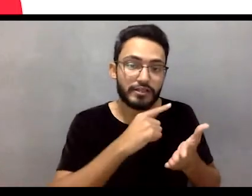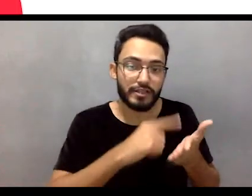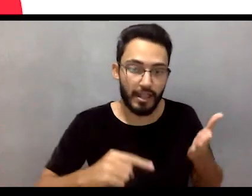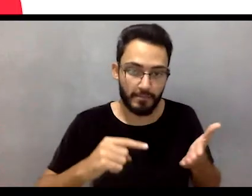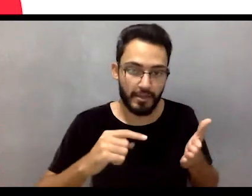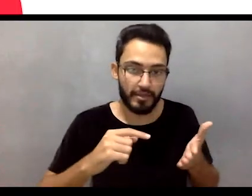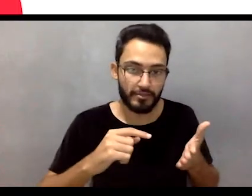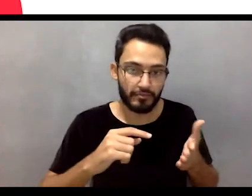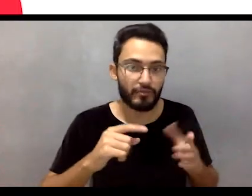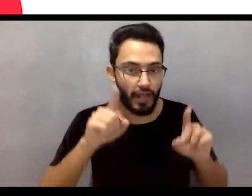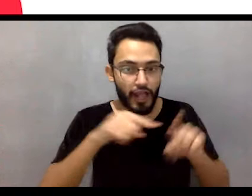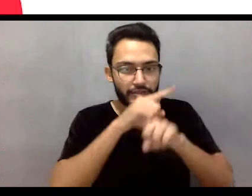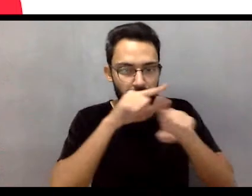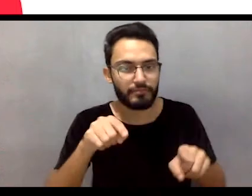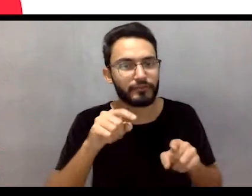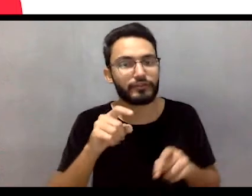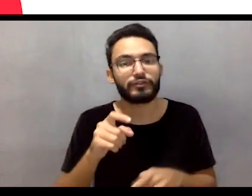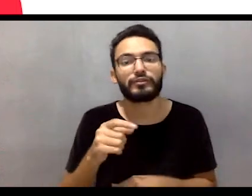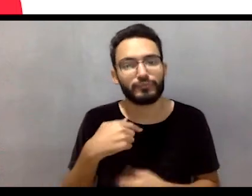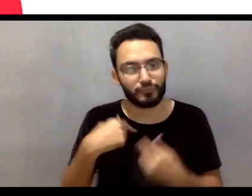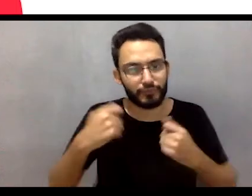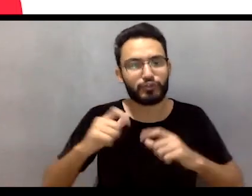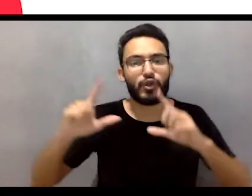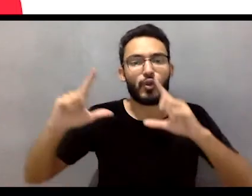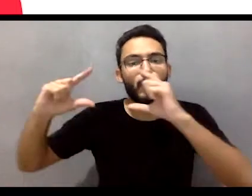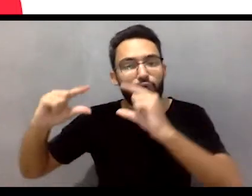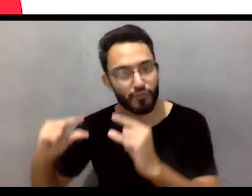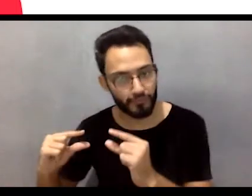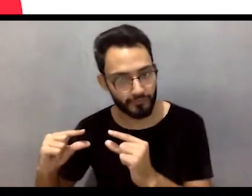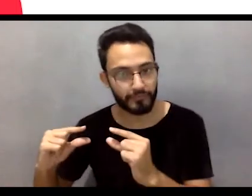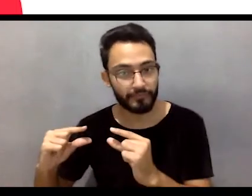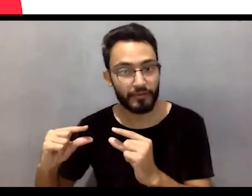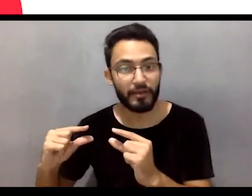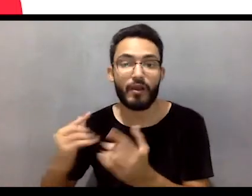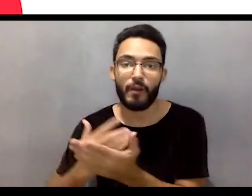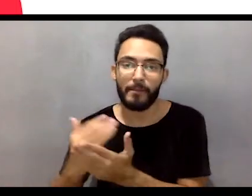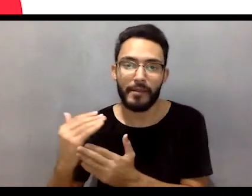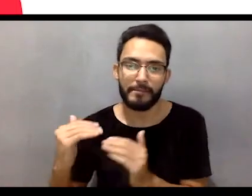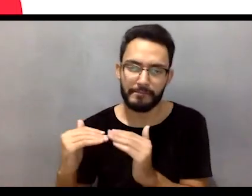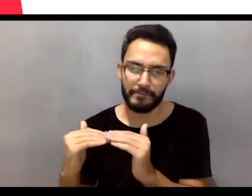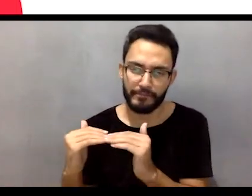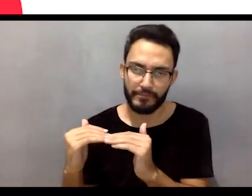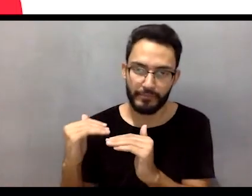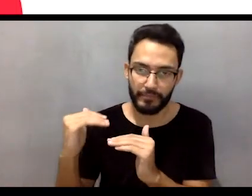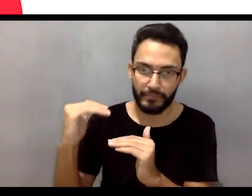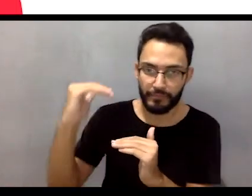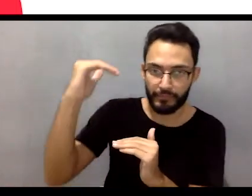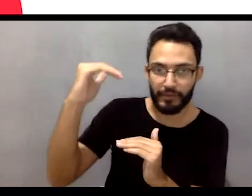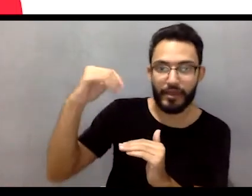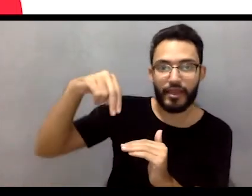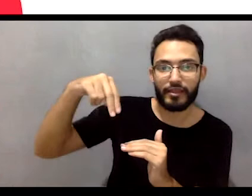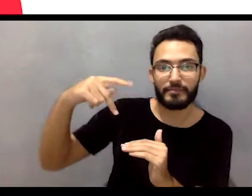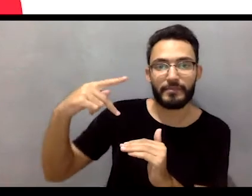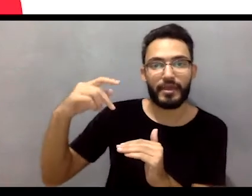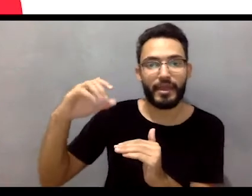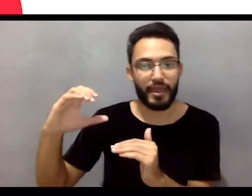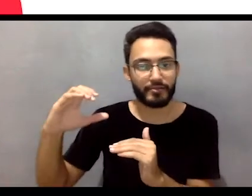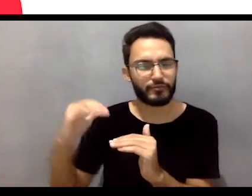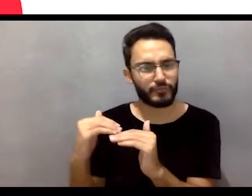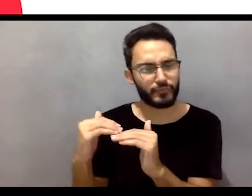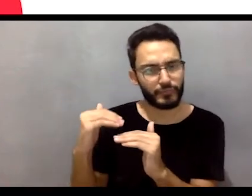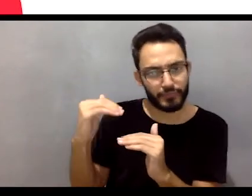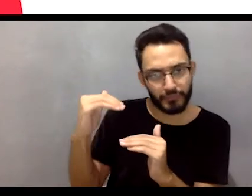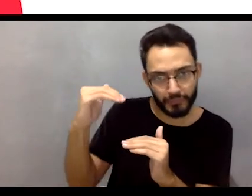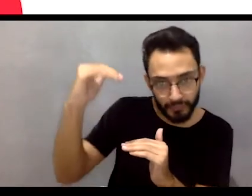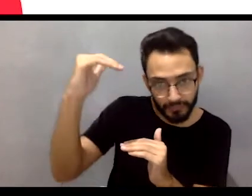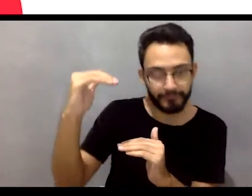de X% para Y. Eu vou aumentar o meu NPS de X para Y. Eu vou aumentar